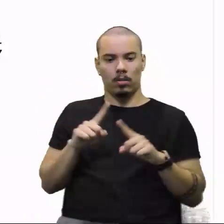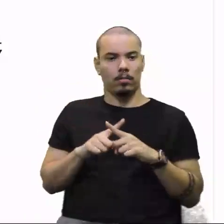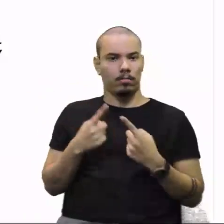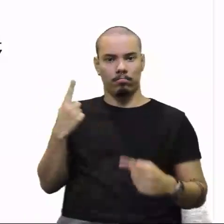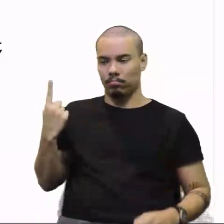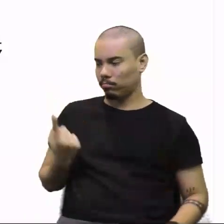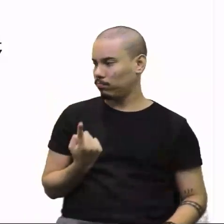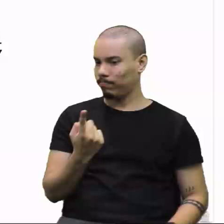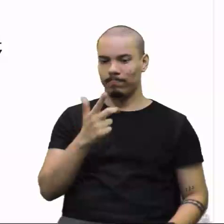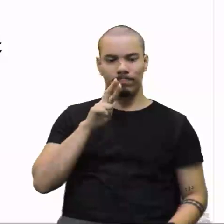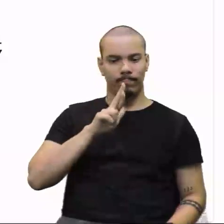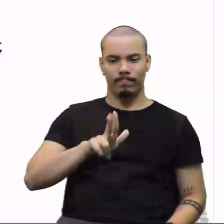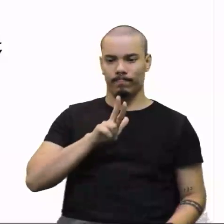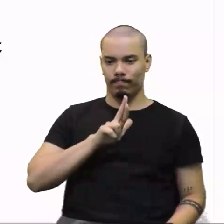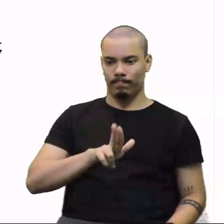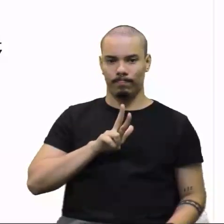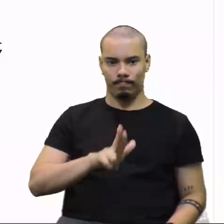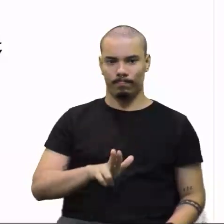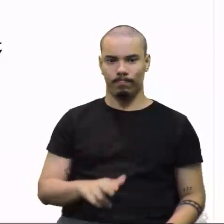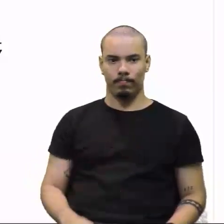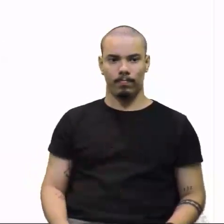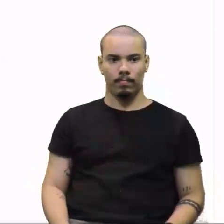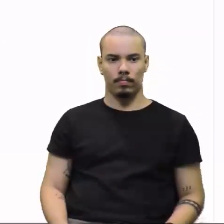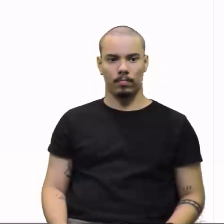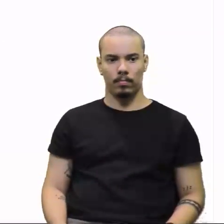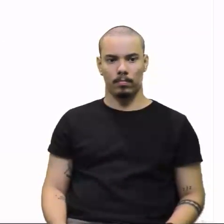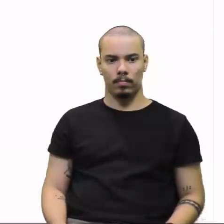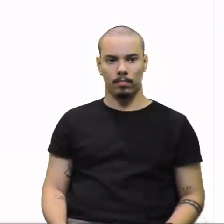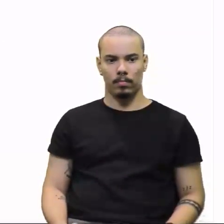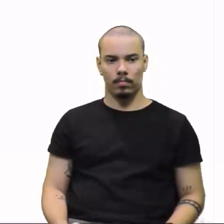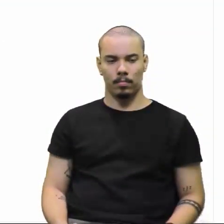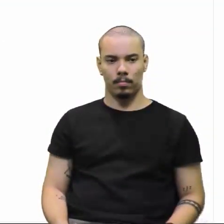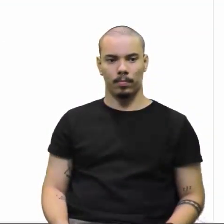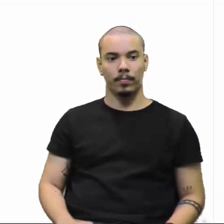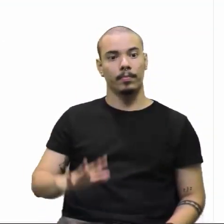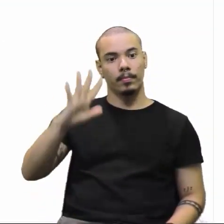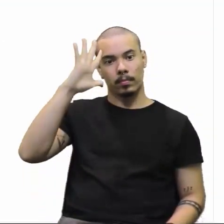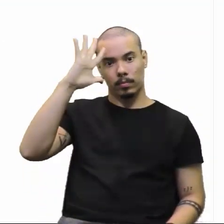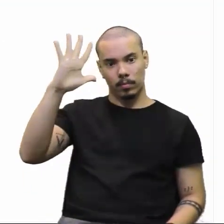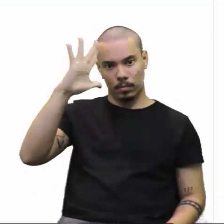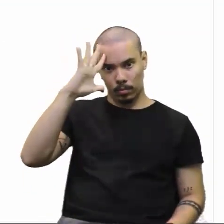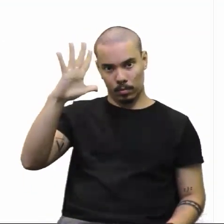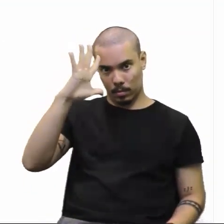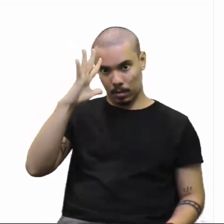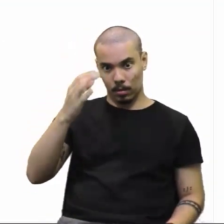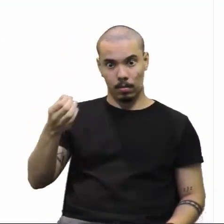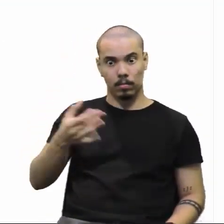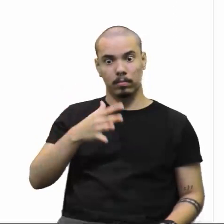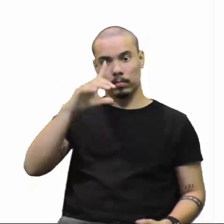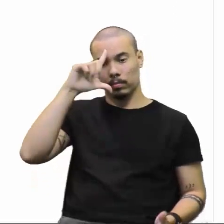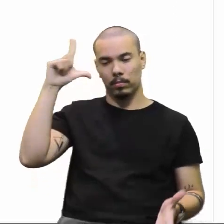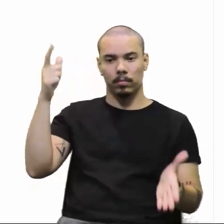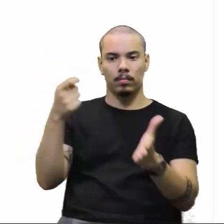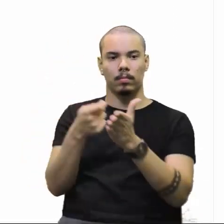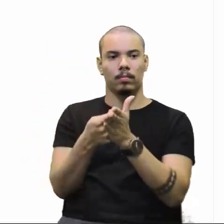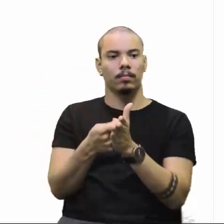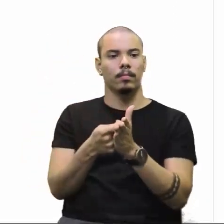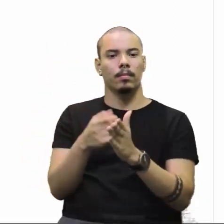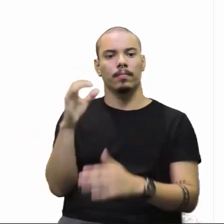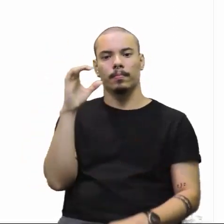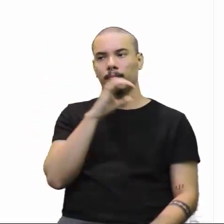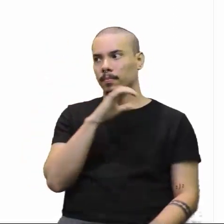não infinita, né? Isso. Porém infinita, né? A teoria moderna que admite a velocidade da